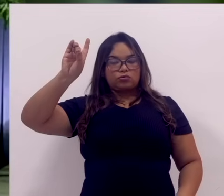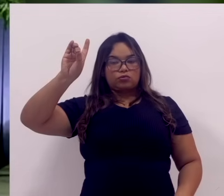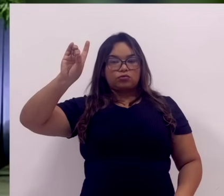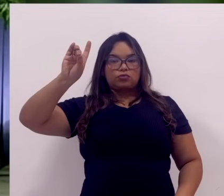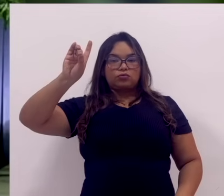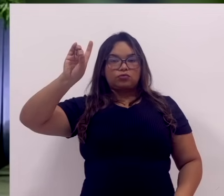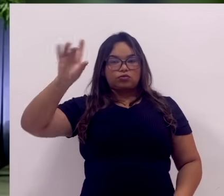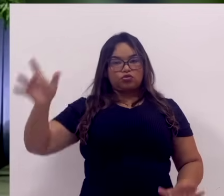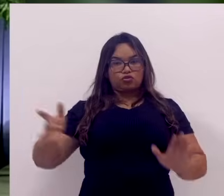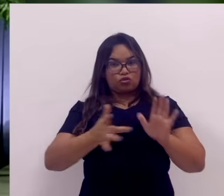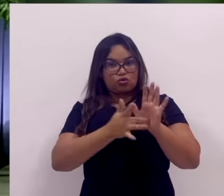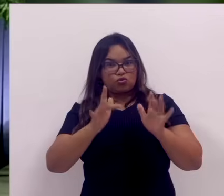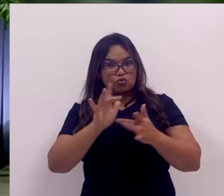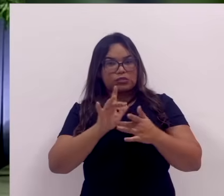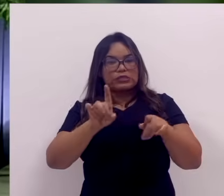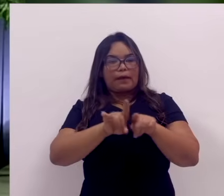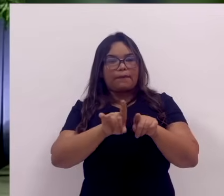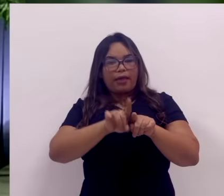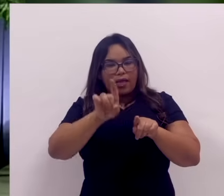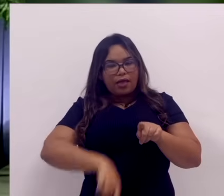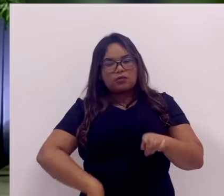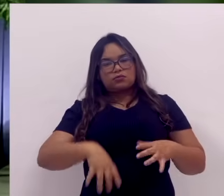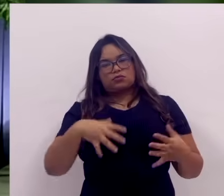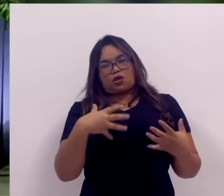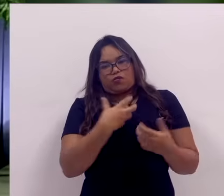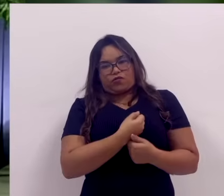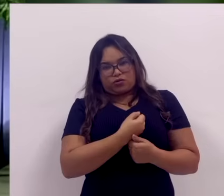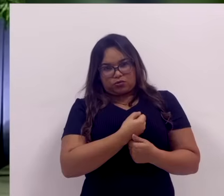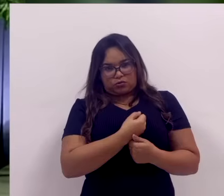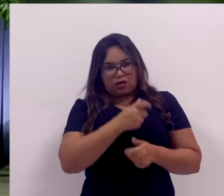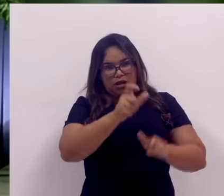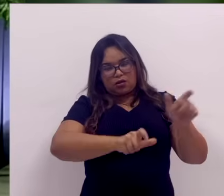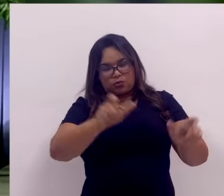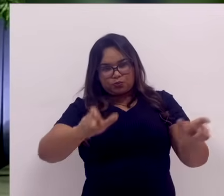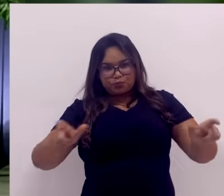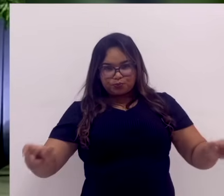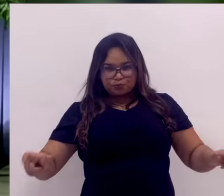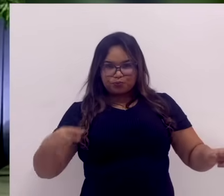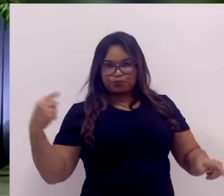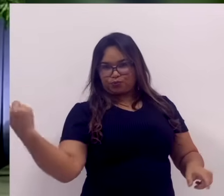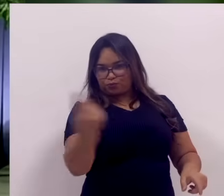E Jesus Cristo é o Salvador. Jesus Cristo é o que nos salva.